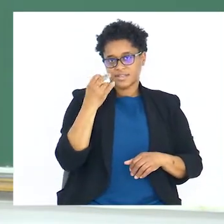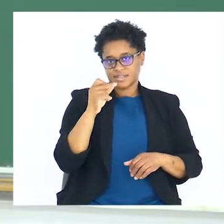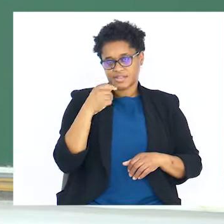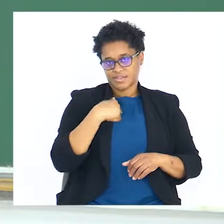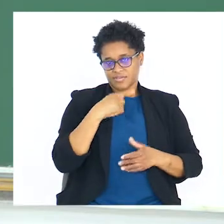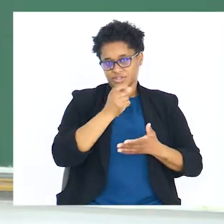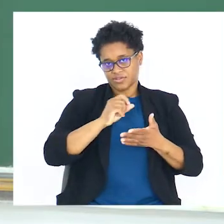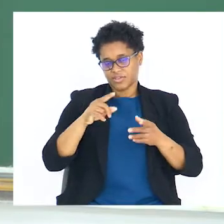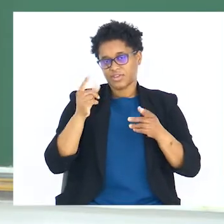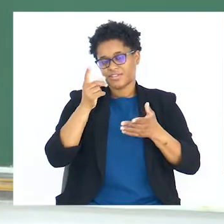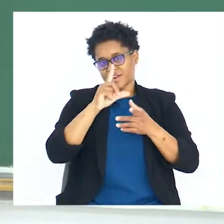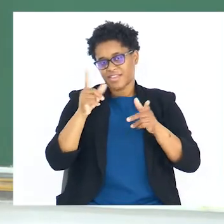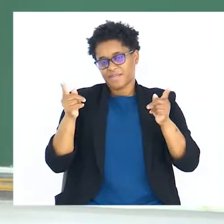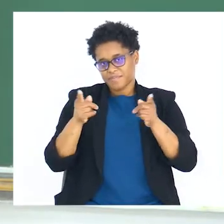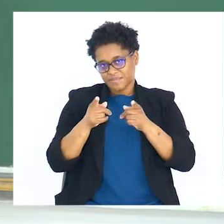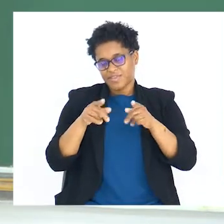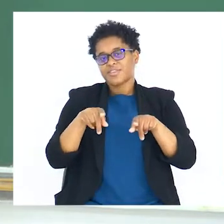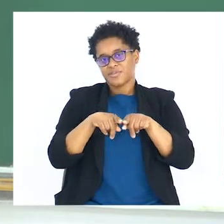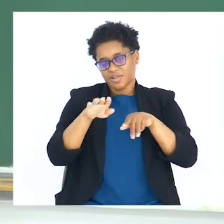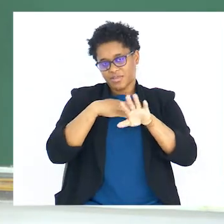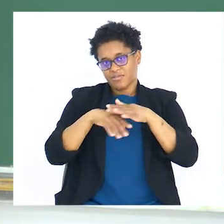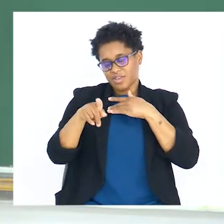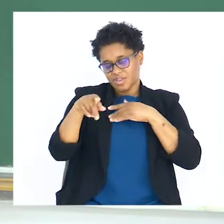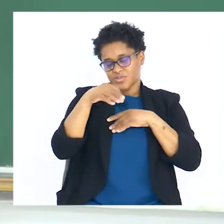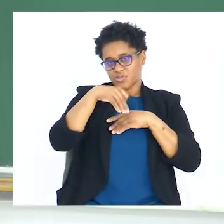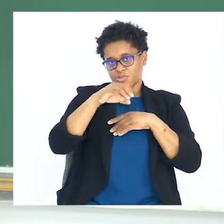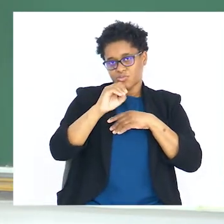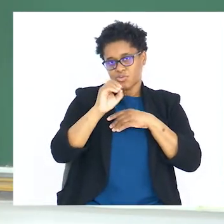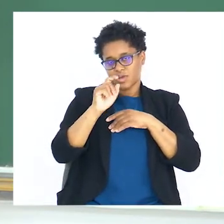vou escrever com letra minúscula, assim como fiz.